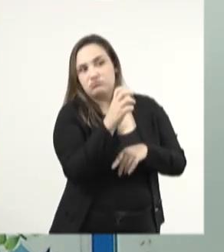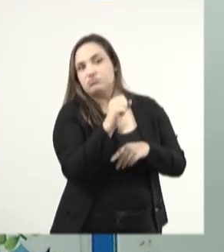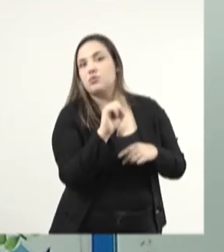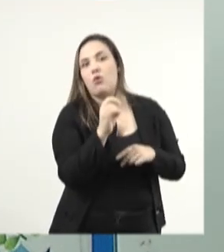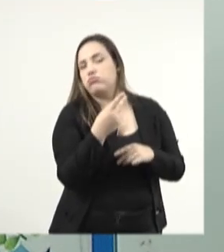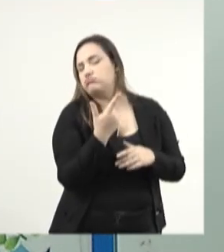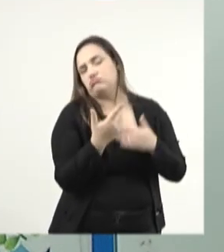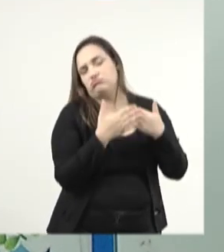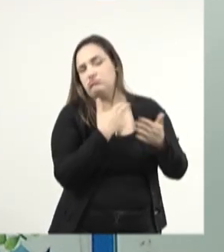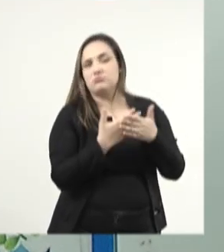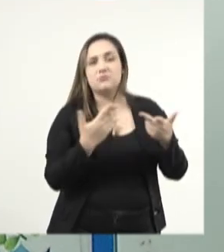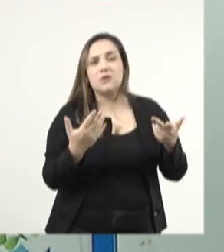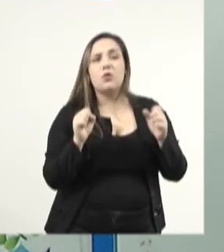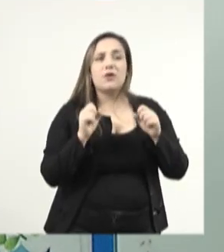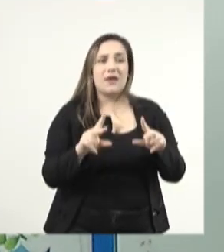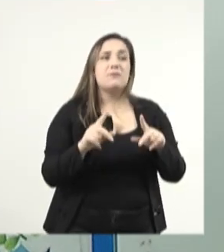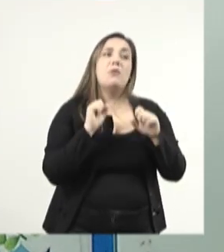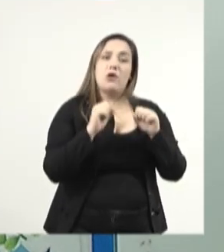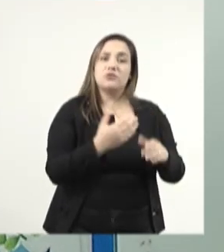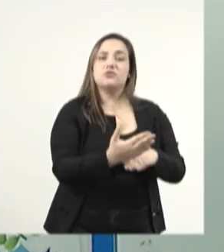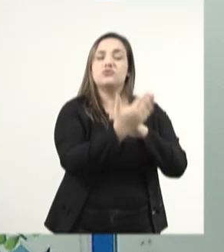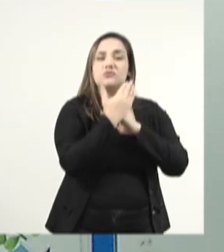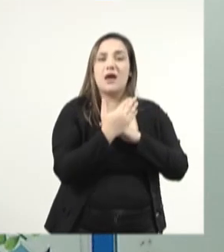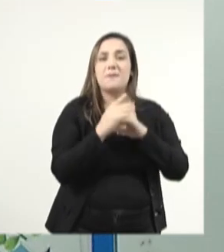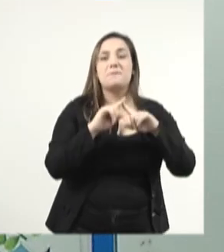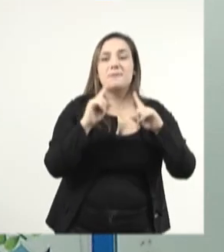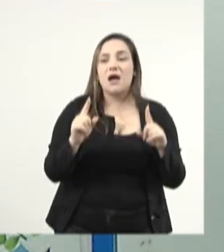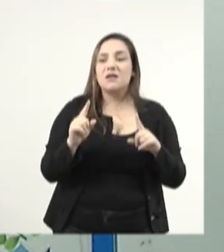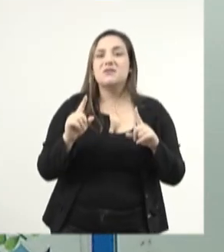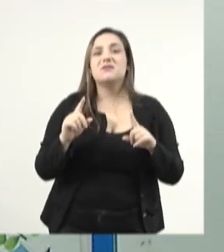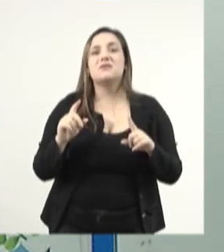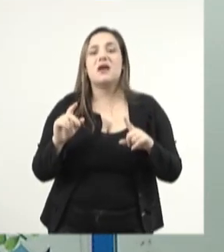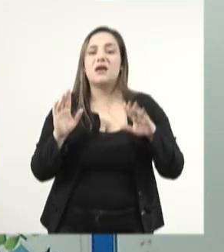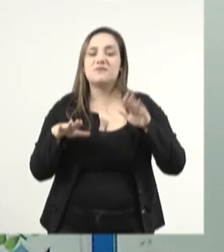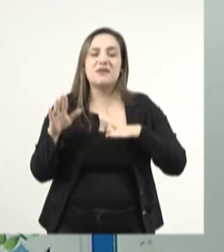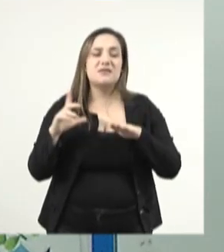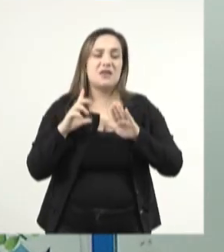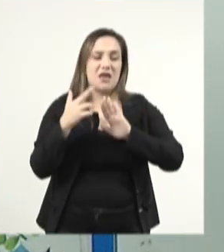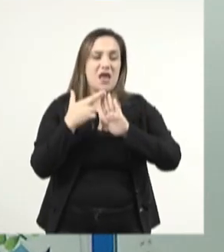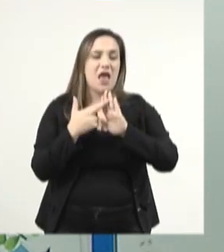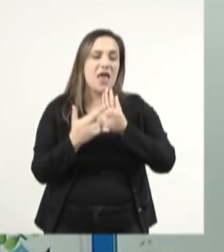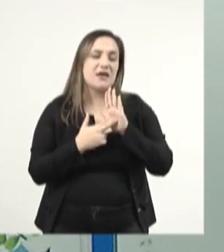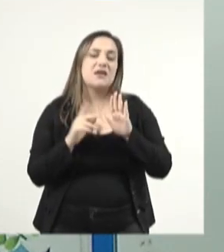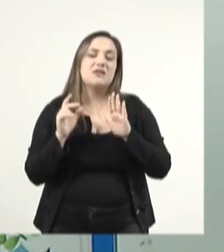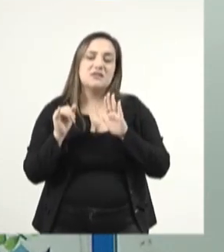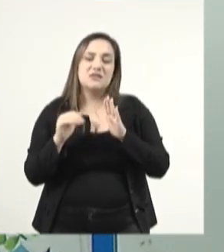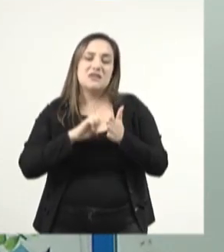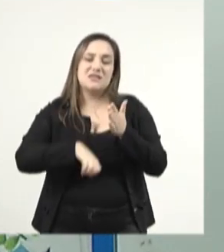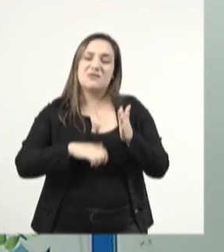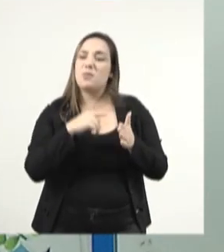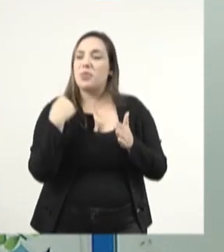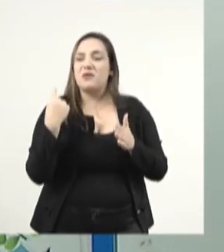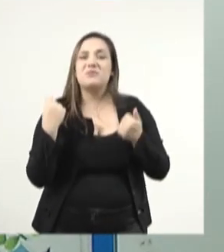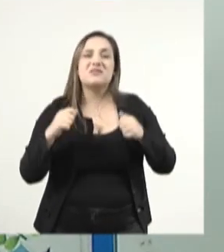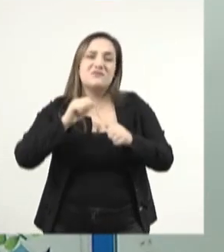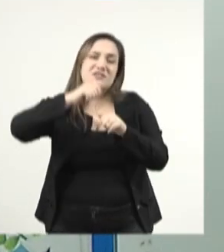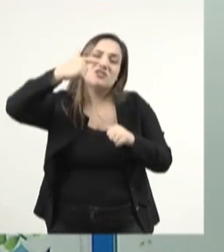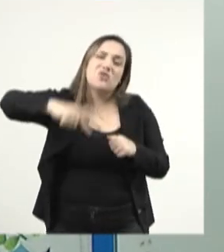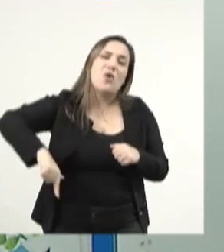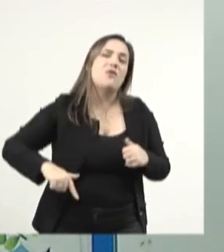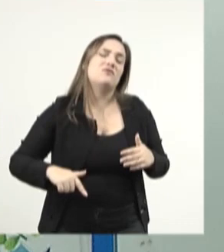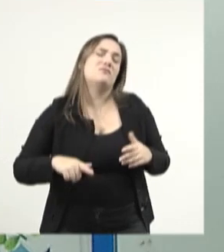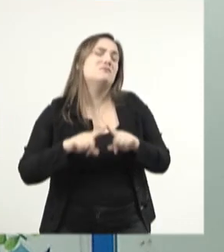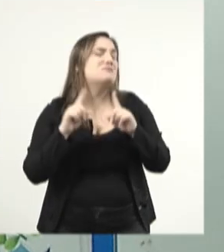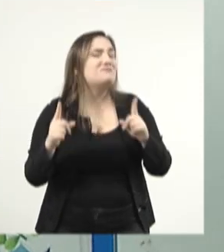toda a sua vida, e sempre que entre um pedido e outro existe um lapso temporal, é preciso fazer um novo laudo de uma